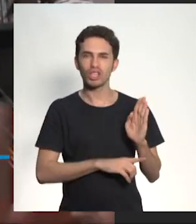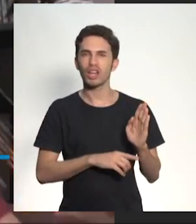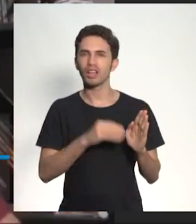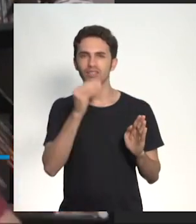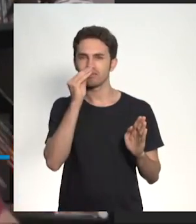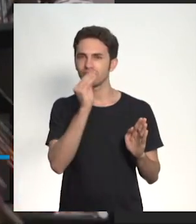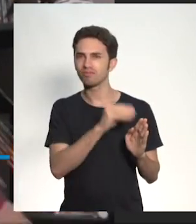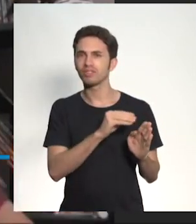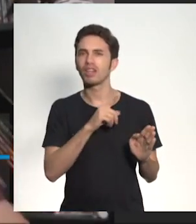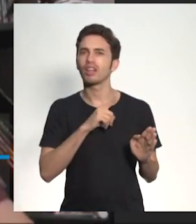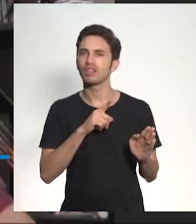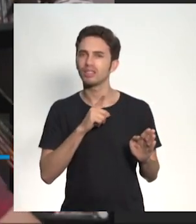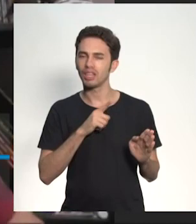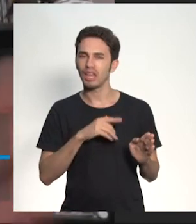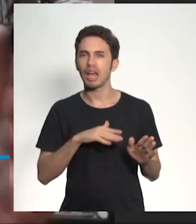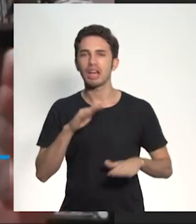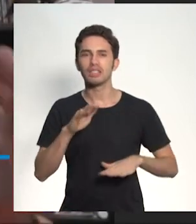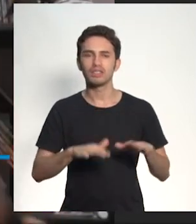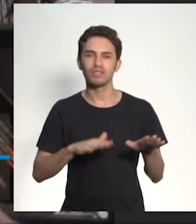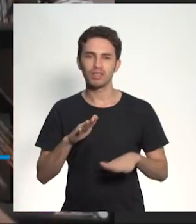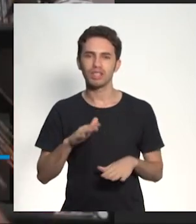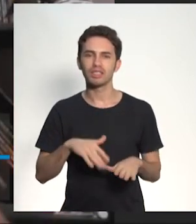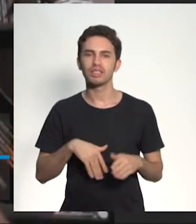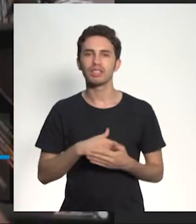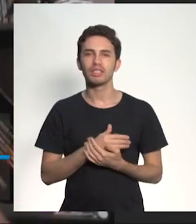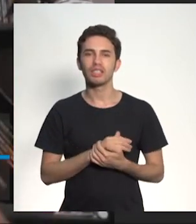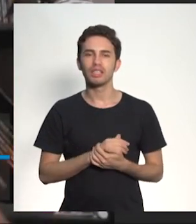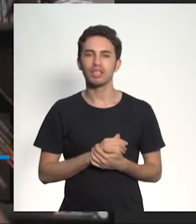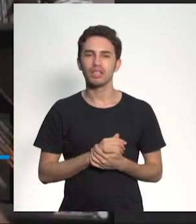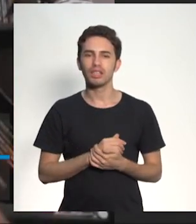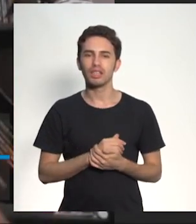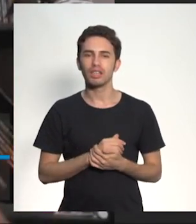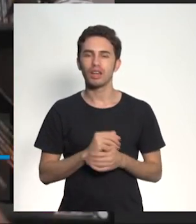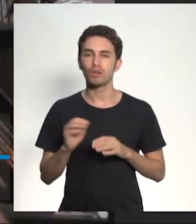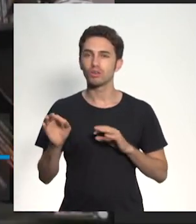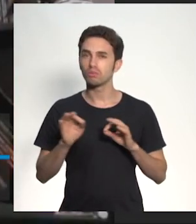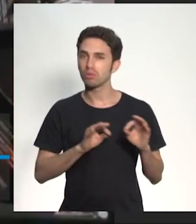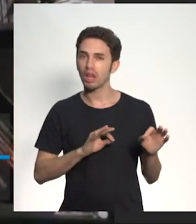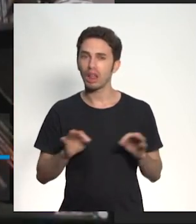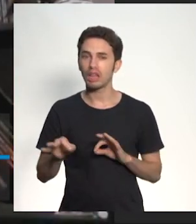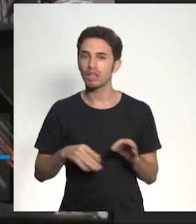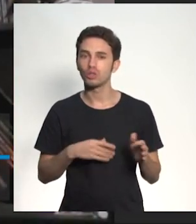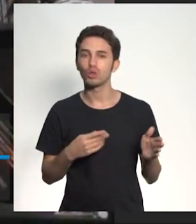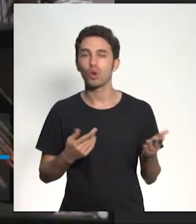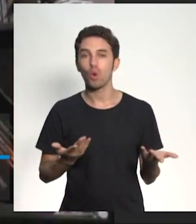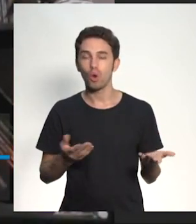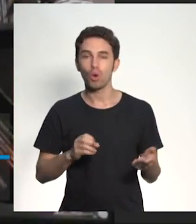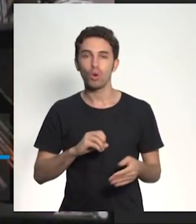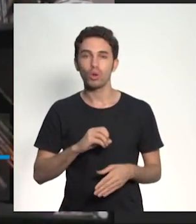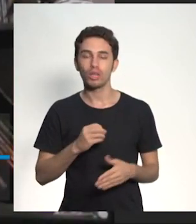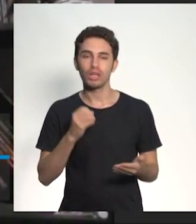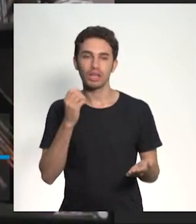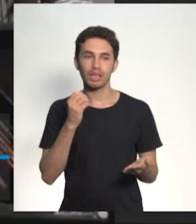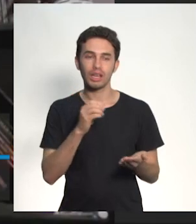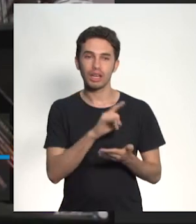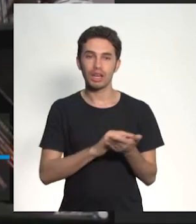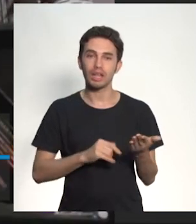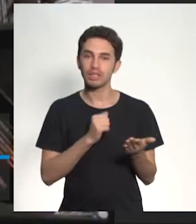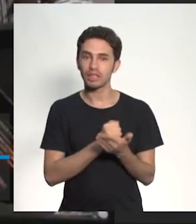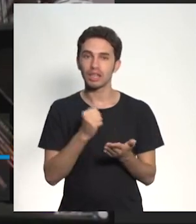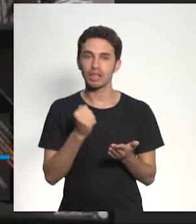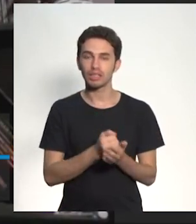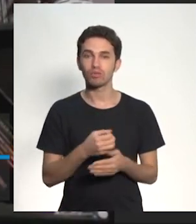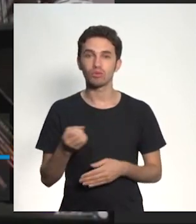por, vamos dizer, umas curvas ali que a gente faz, ou por criações de novos contratos de trabalho que